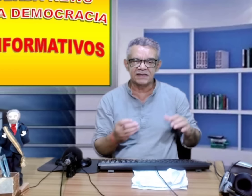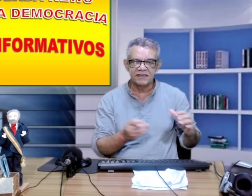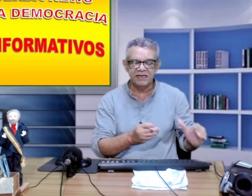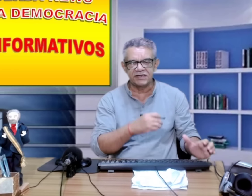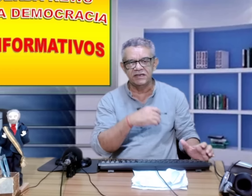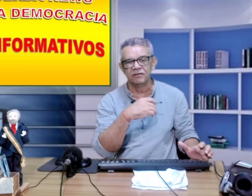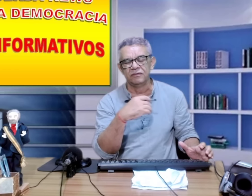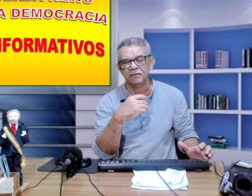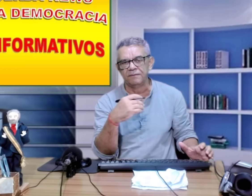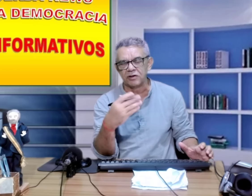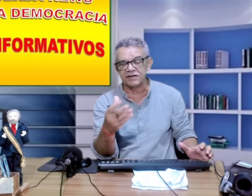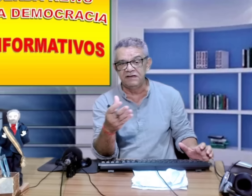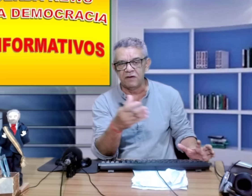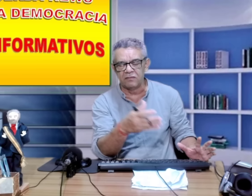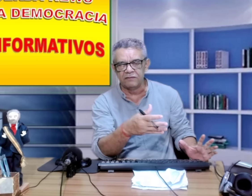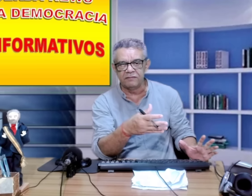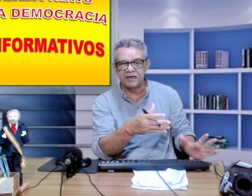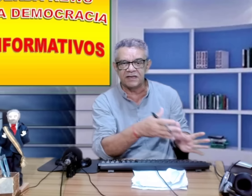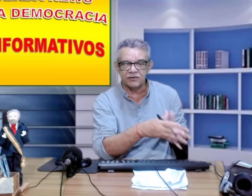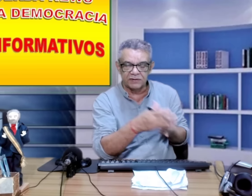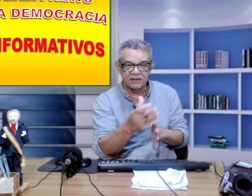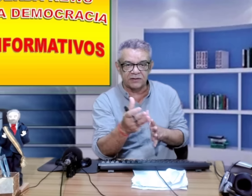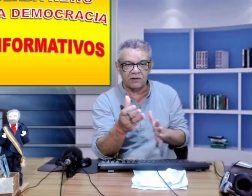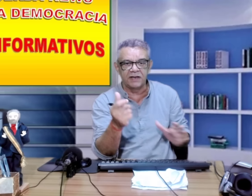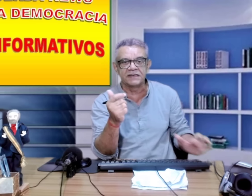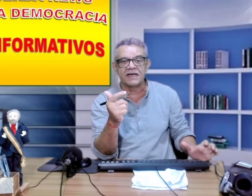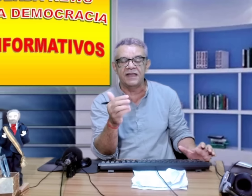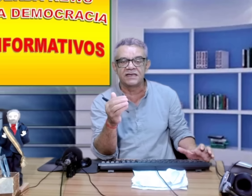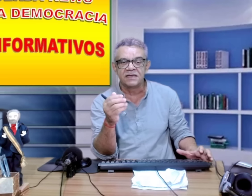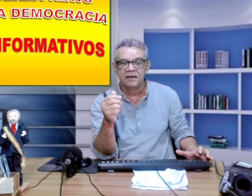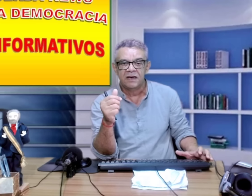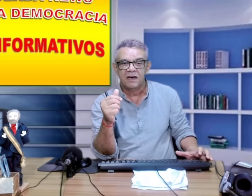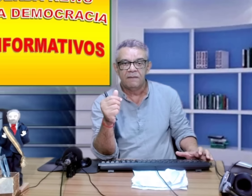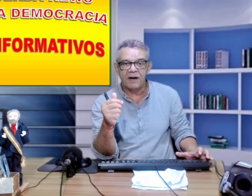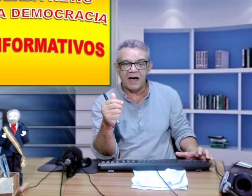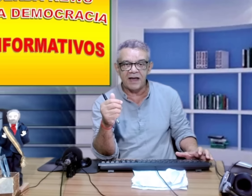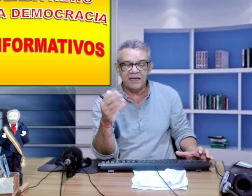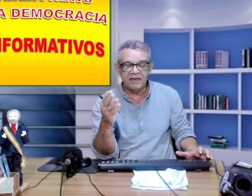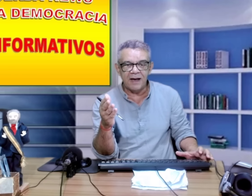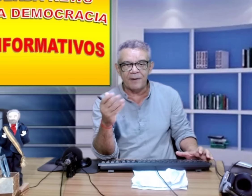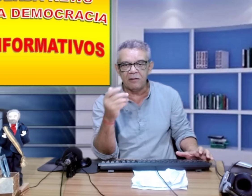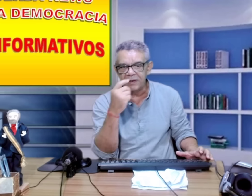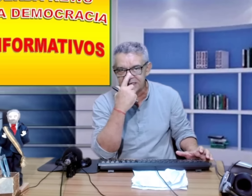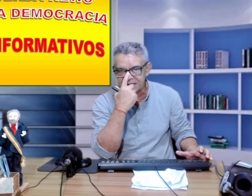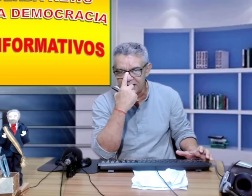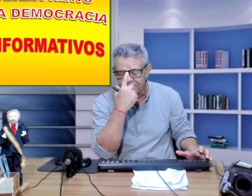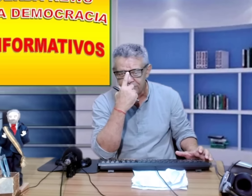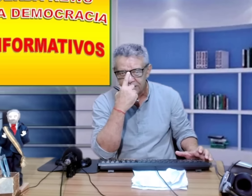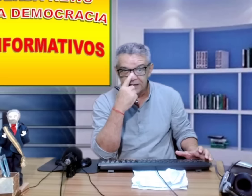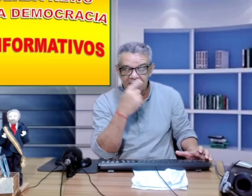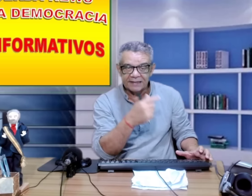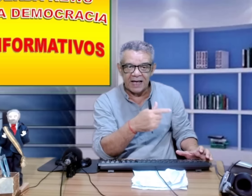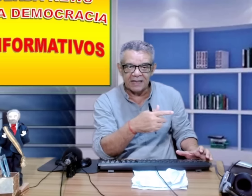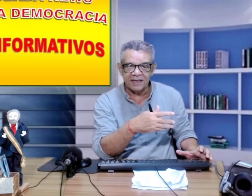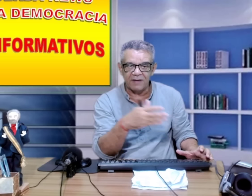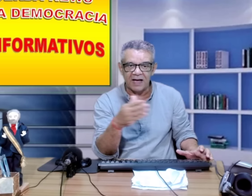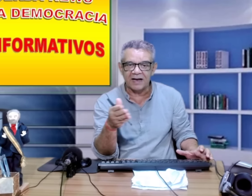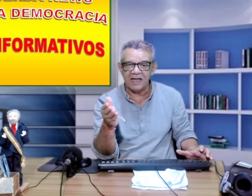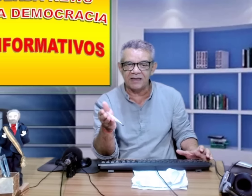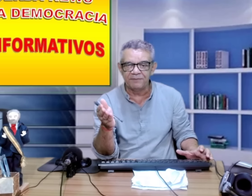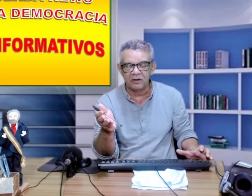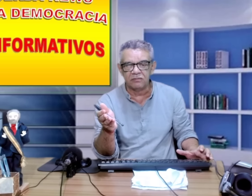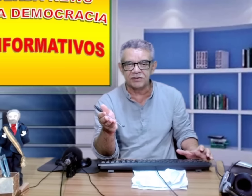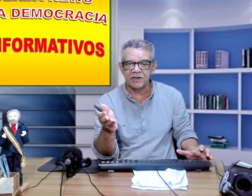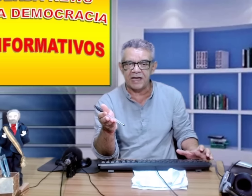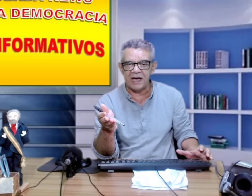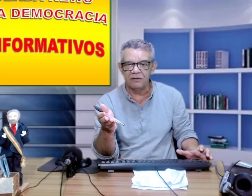que existe um possível movimento das torcidas organizadas para irem à Paulista na data